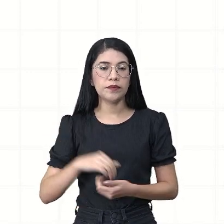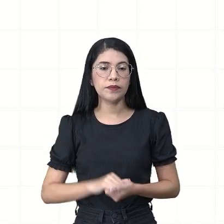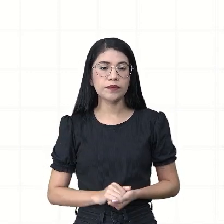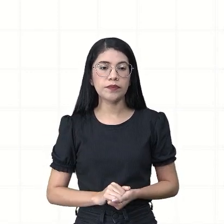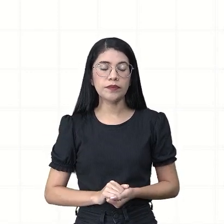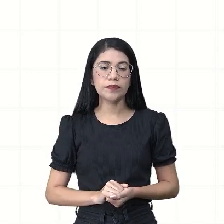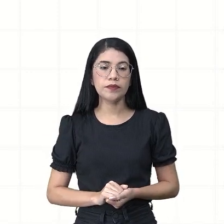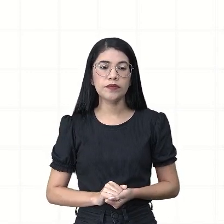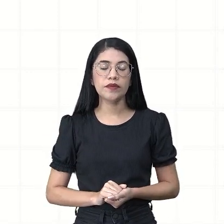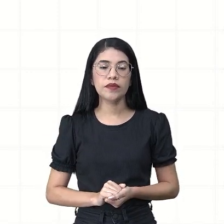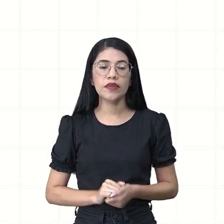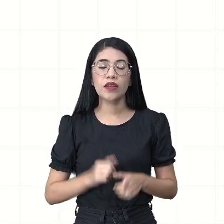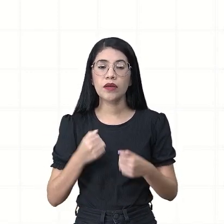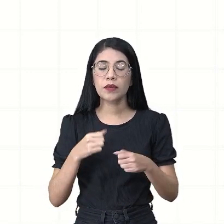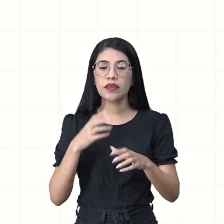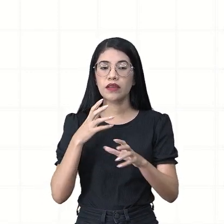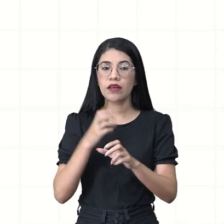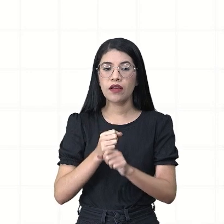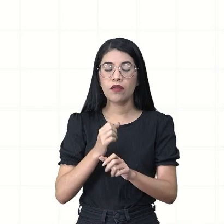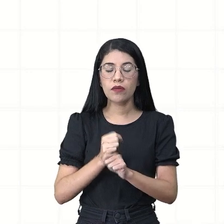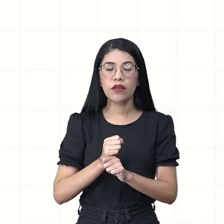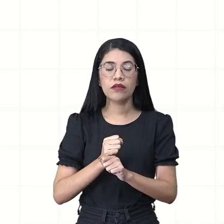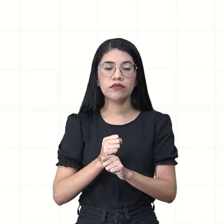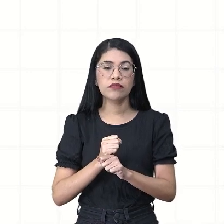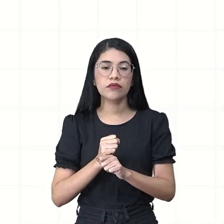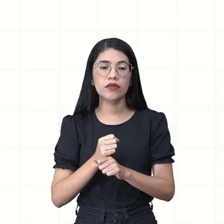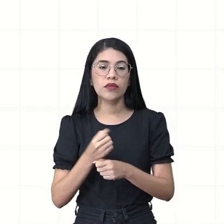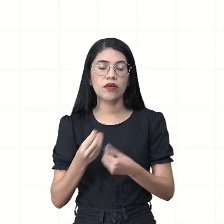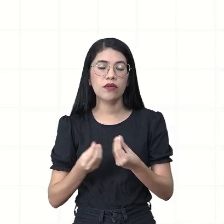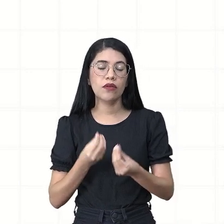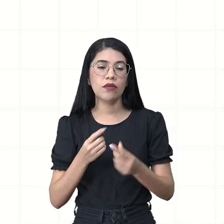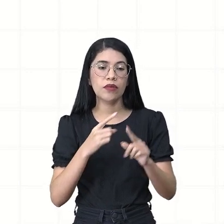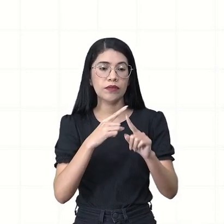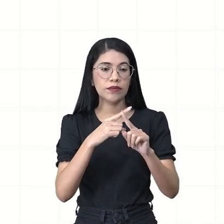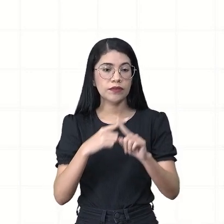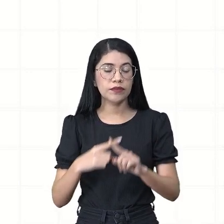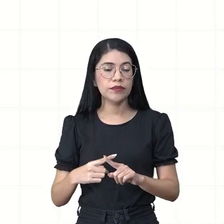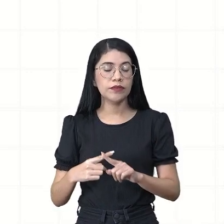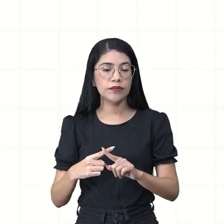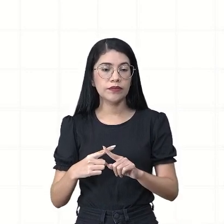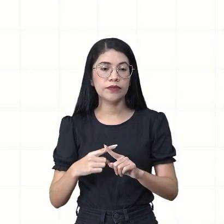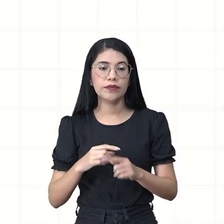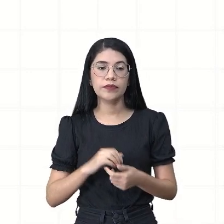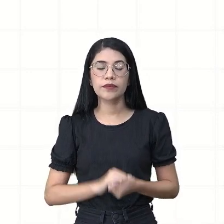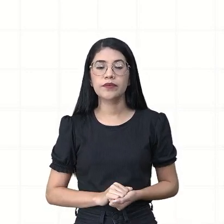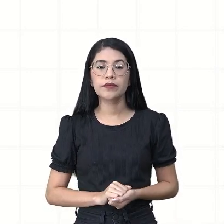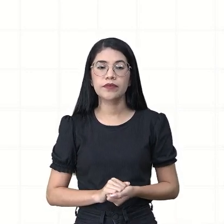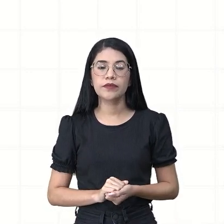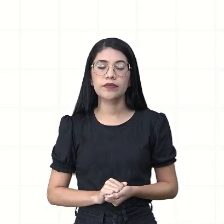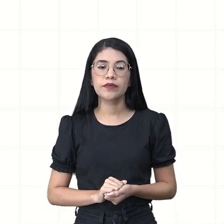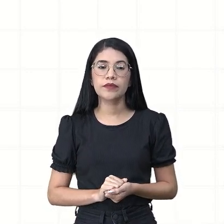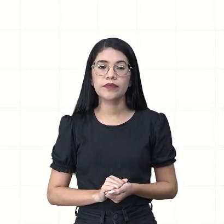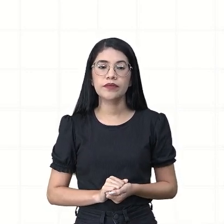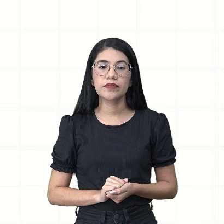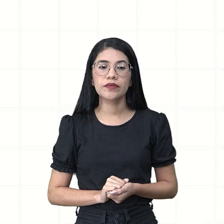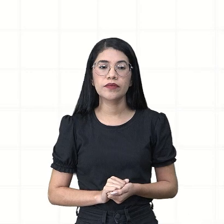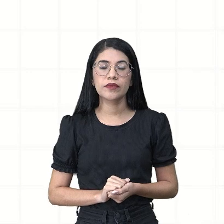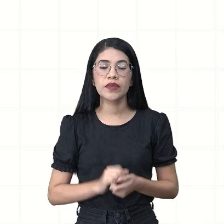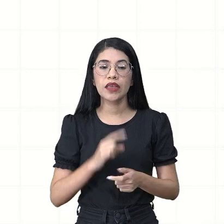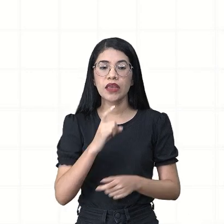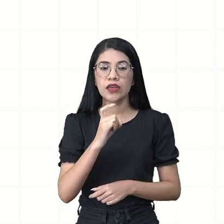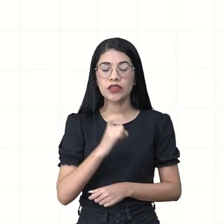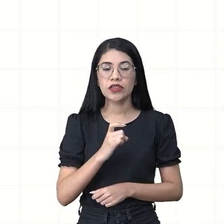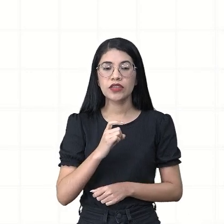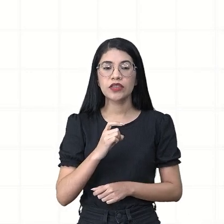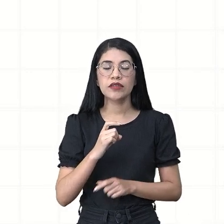a gente precisa fazer a divisão, né? X, a gente pode fazer a multiplicação aqui, x vezes